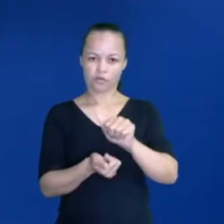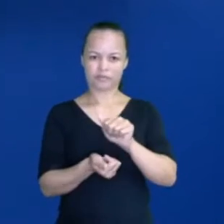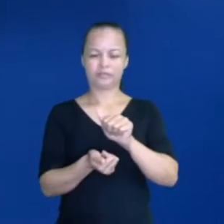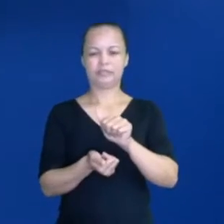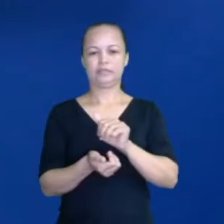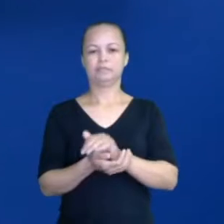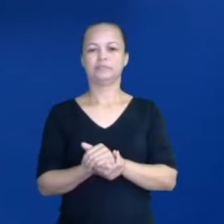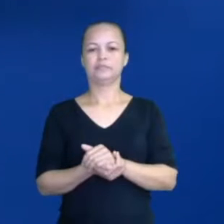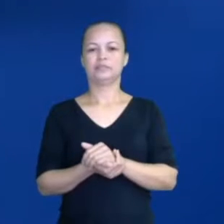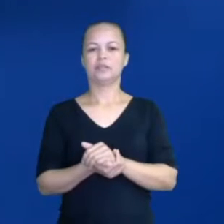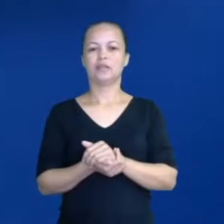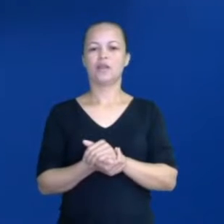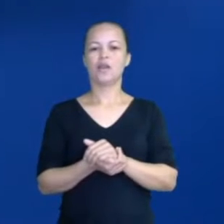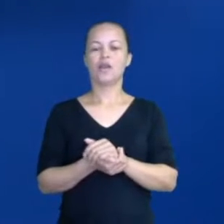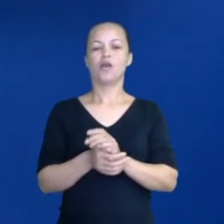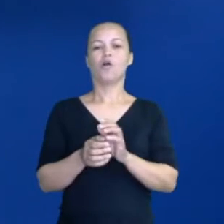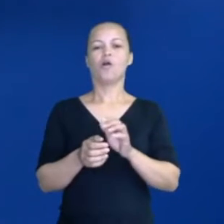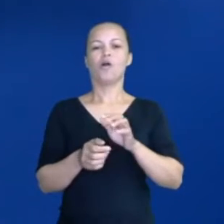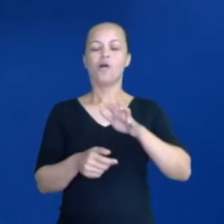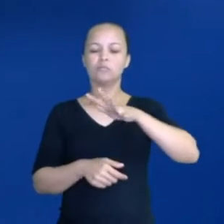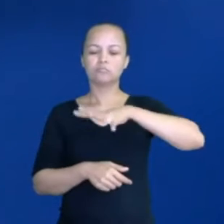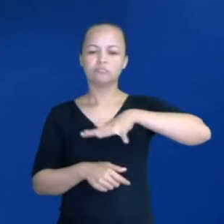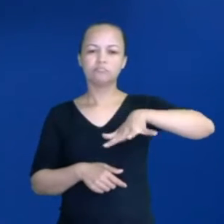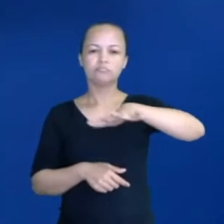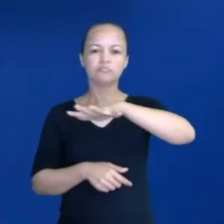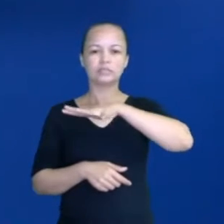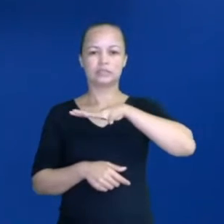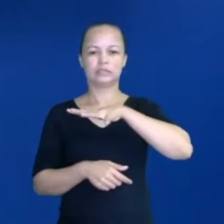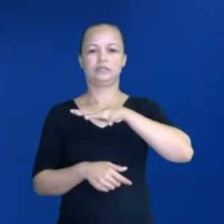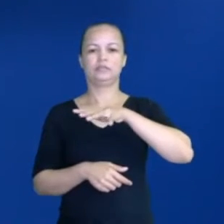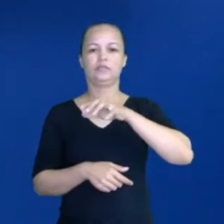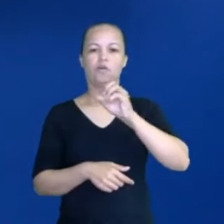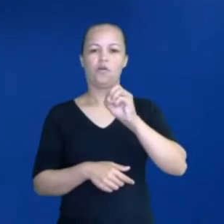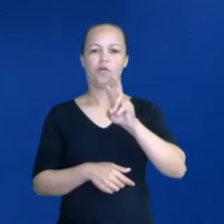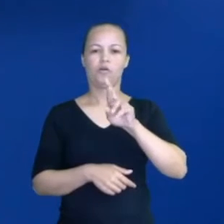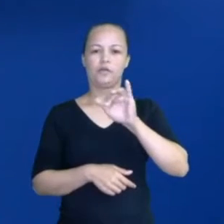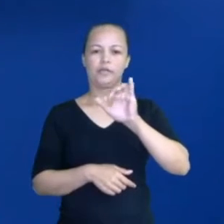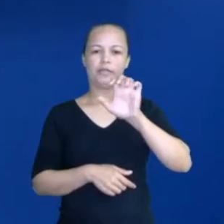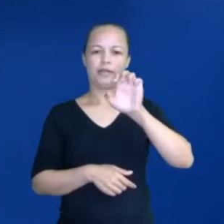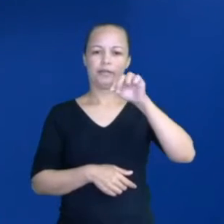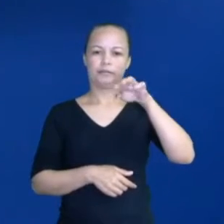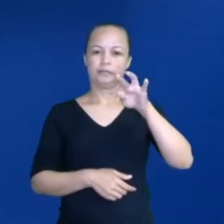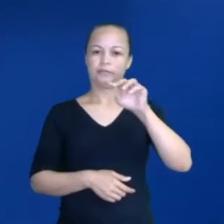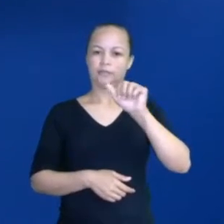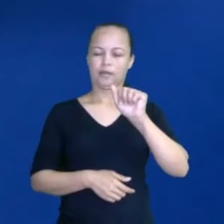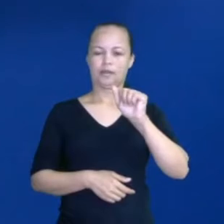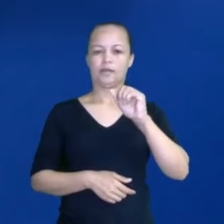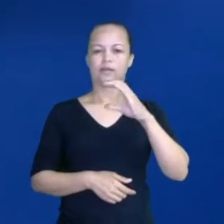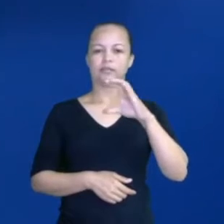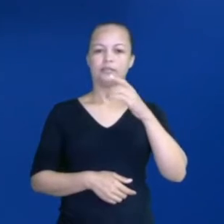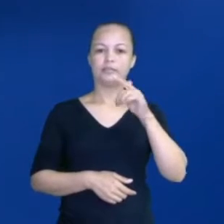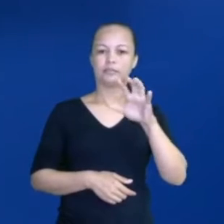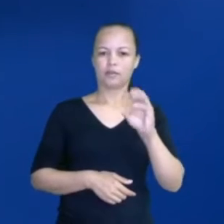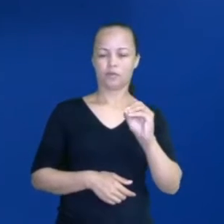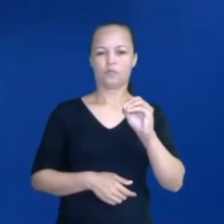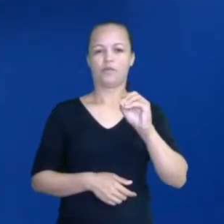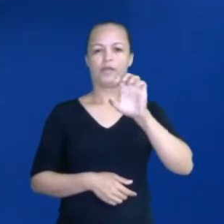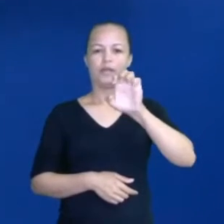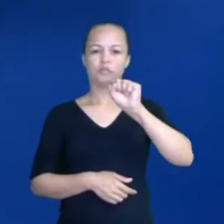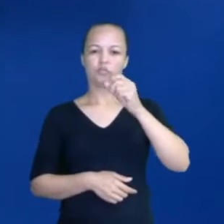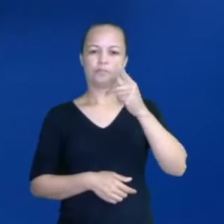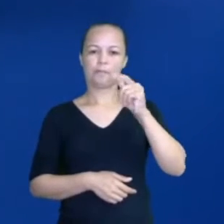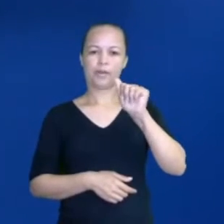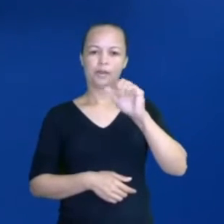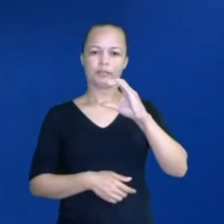Geografia, Orientação Espacial. Vamos lá aprender o que é isso? Primeiro, não vamos se